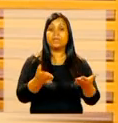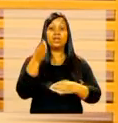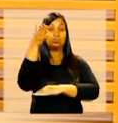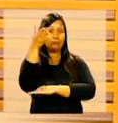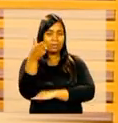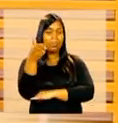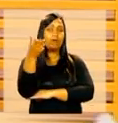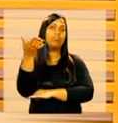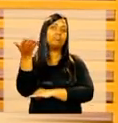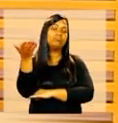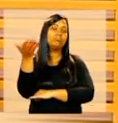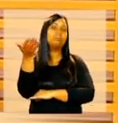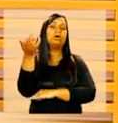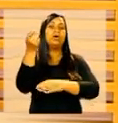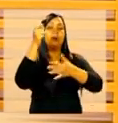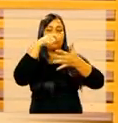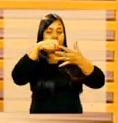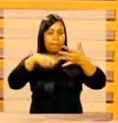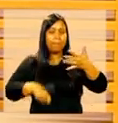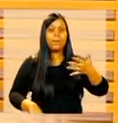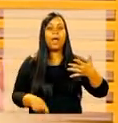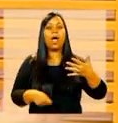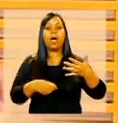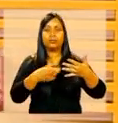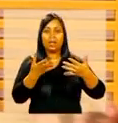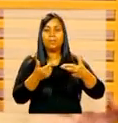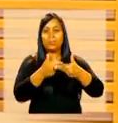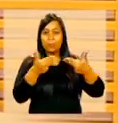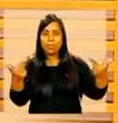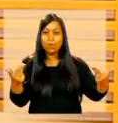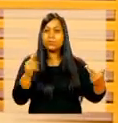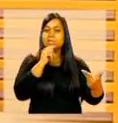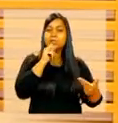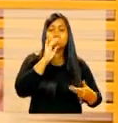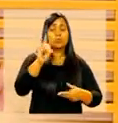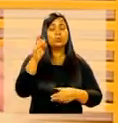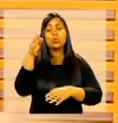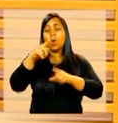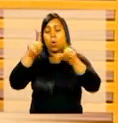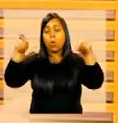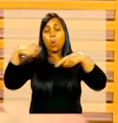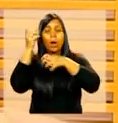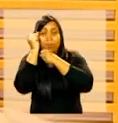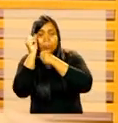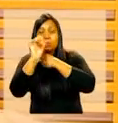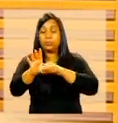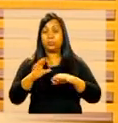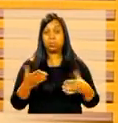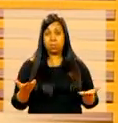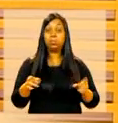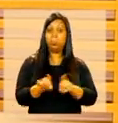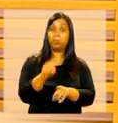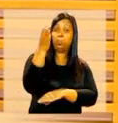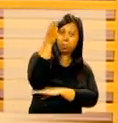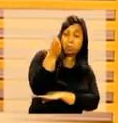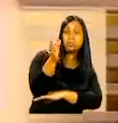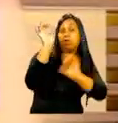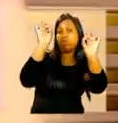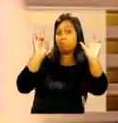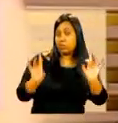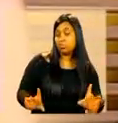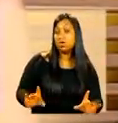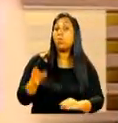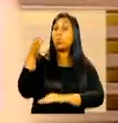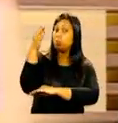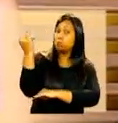hotel com mais opções, e a pessoa, não, vamos no mais barato, hotel, eu só preciso de um quarto para dormir. O pulo do gato talvez seja aí também, né? Seja aí. O